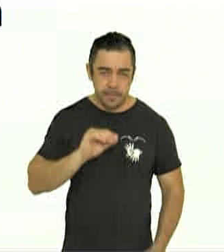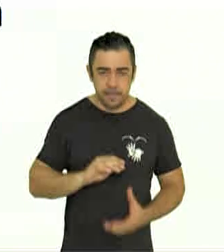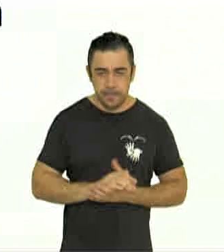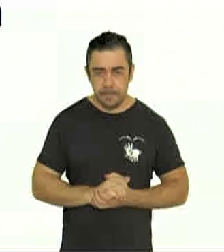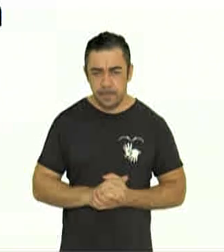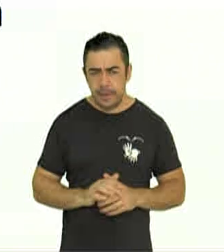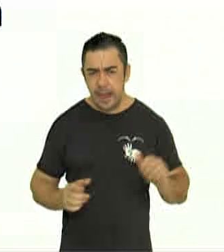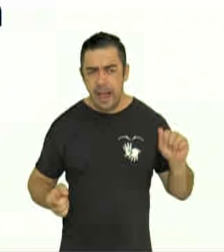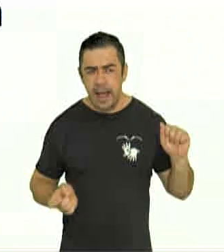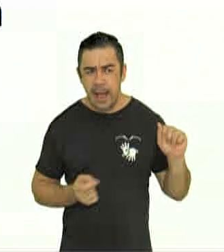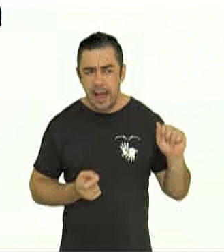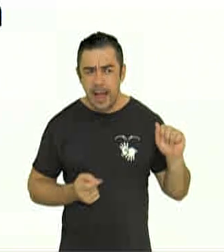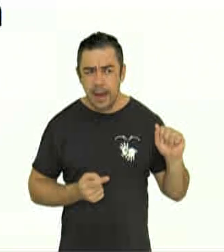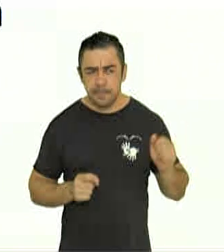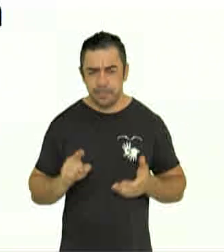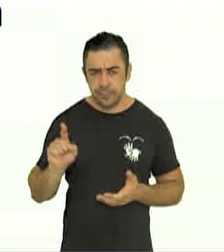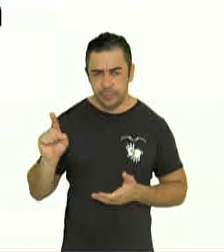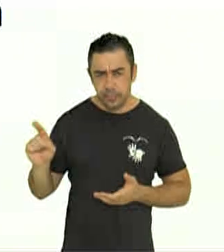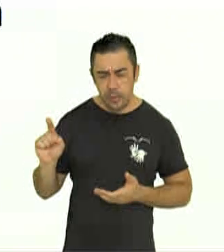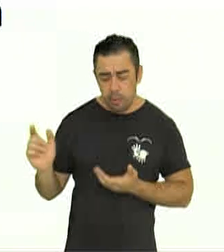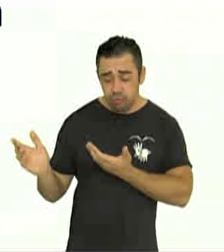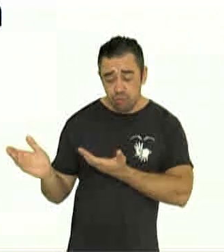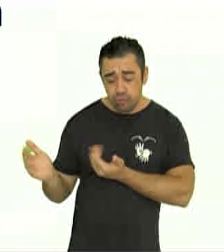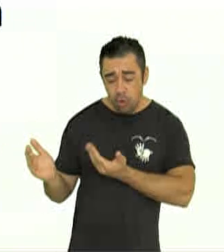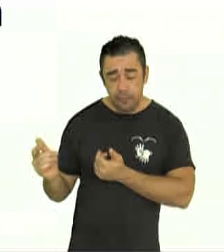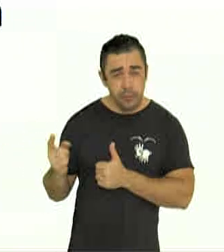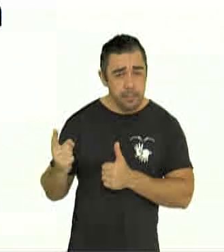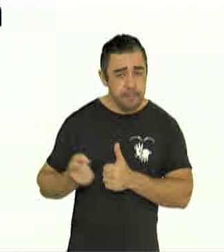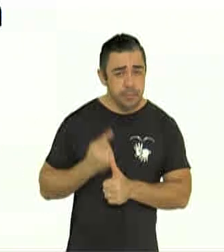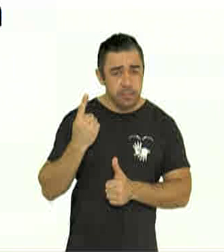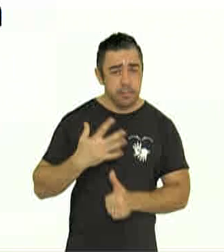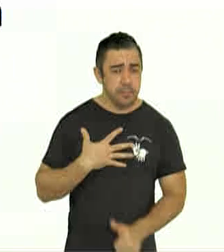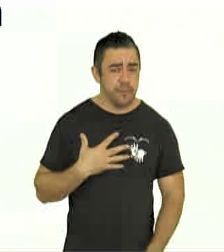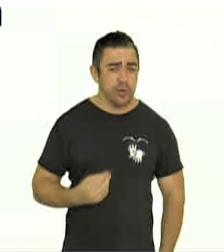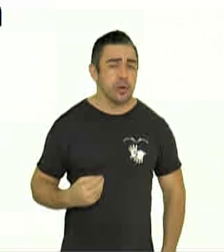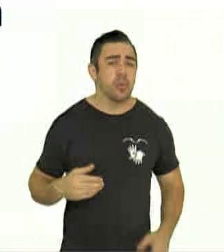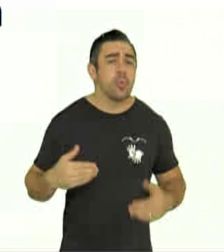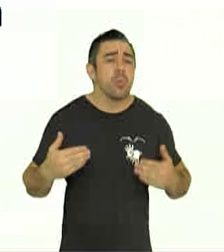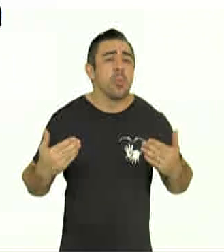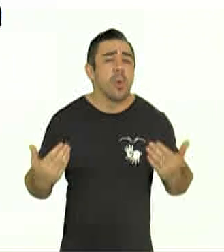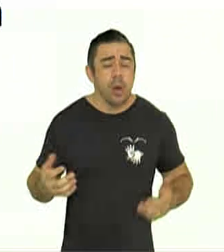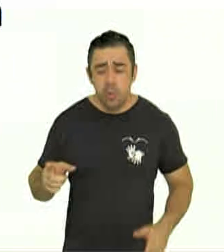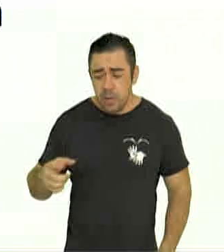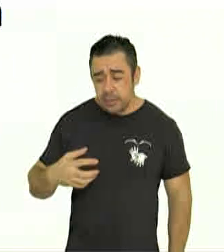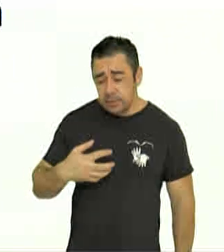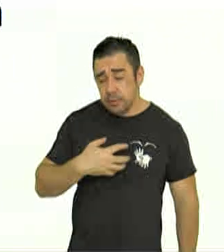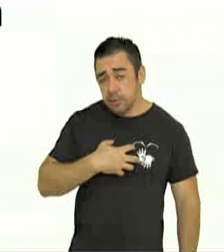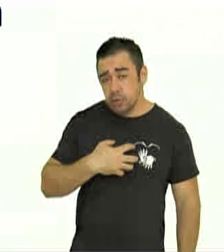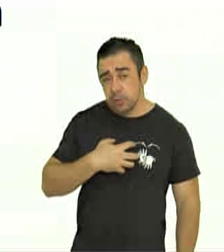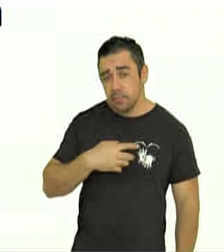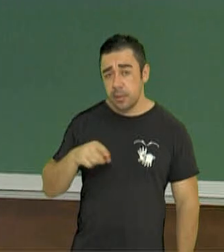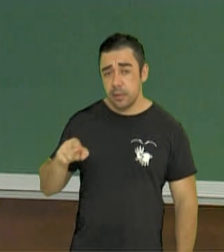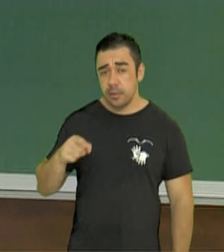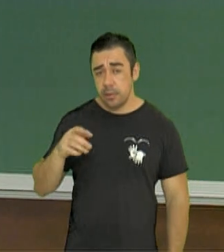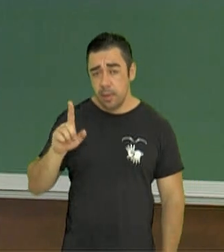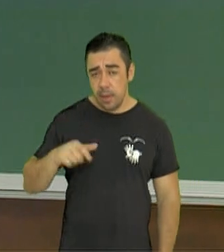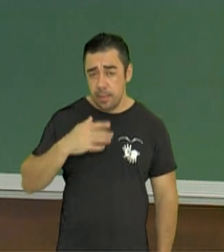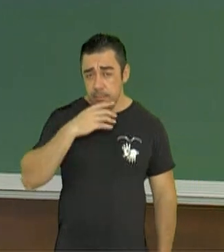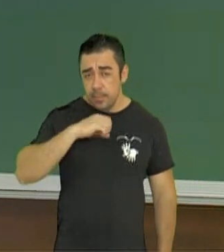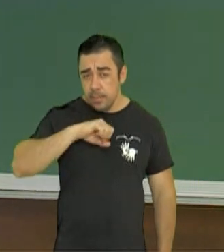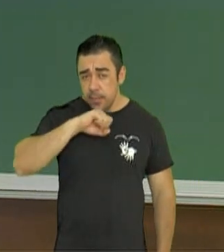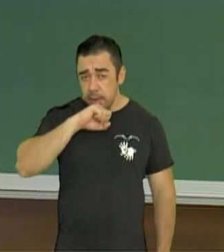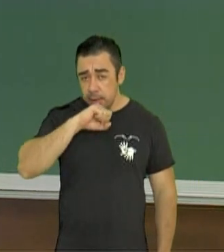Letra A. Apesar de ser jovem ainda e de ser o primeiro filho, quais sentimentos ele tinha em relação à